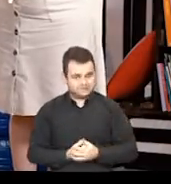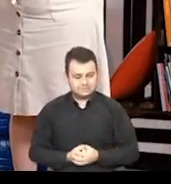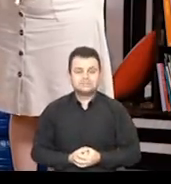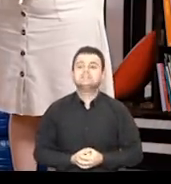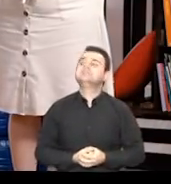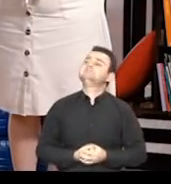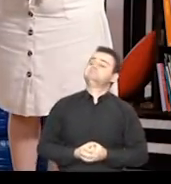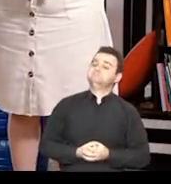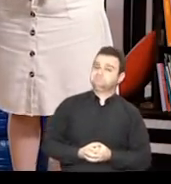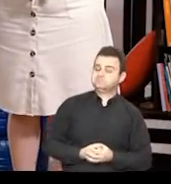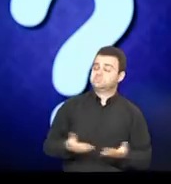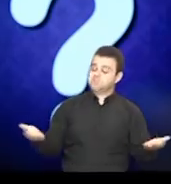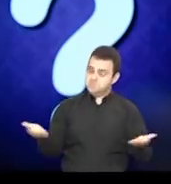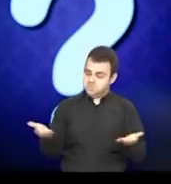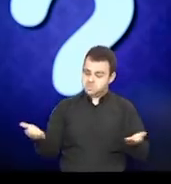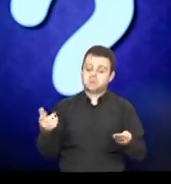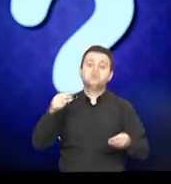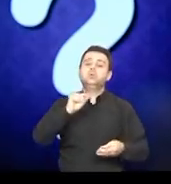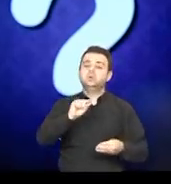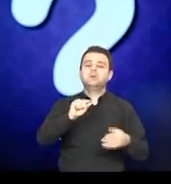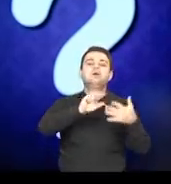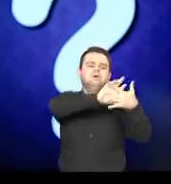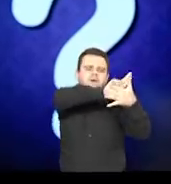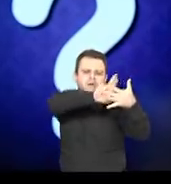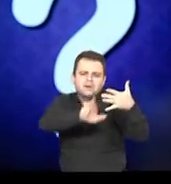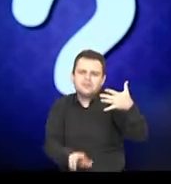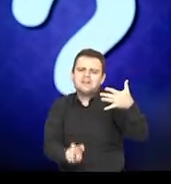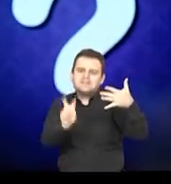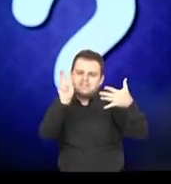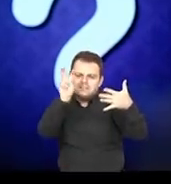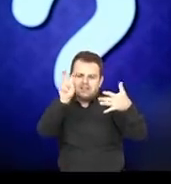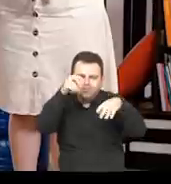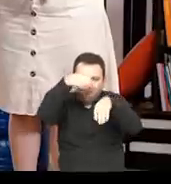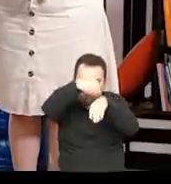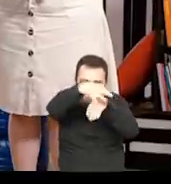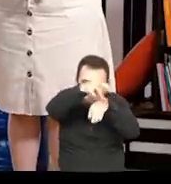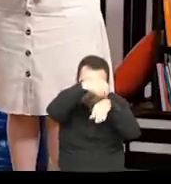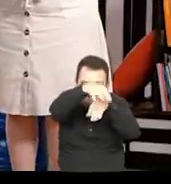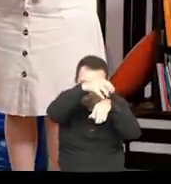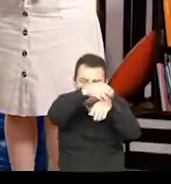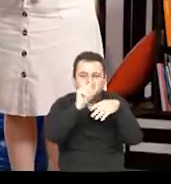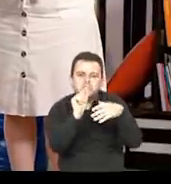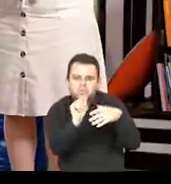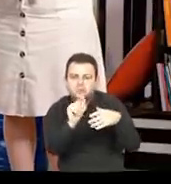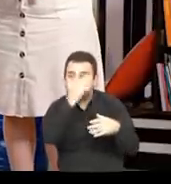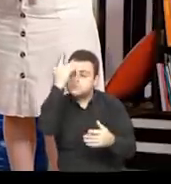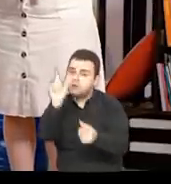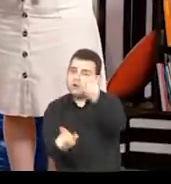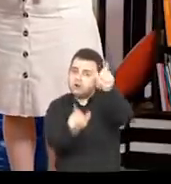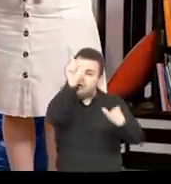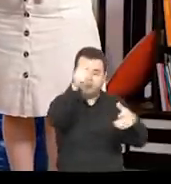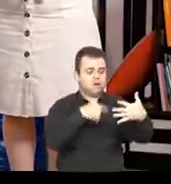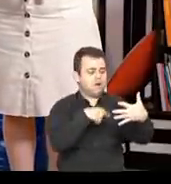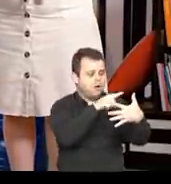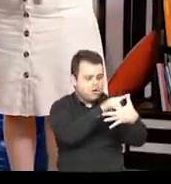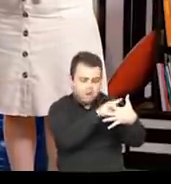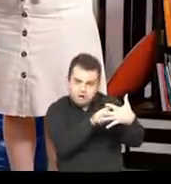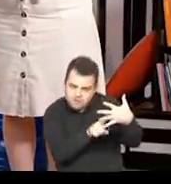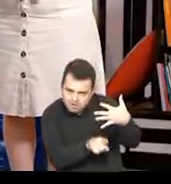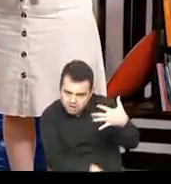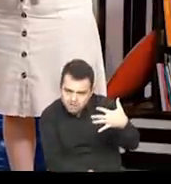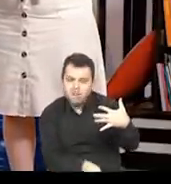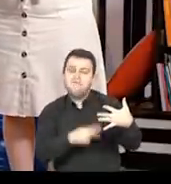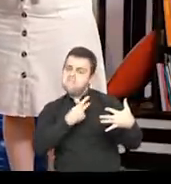isso que a gente vai falar hoje dos 5 R's, que são práticas para que as pessoas podem ter para diminuir